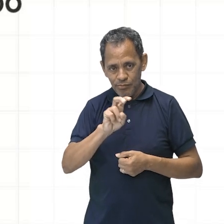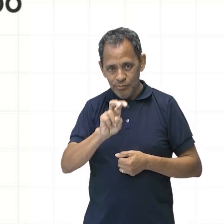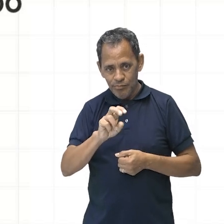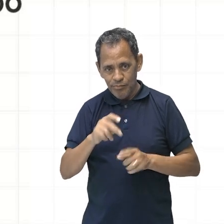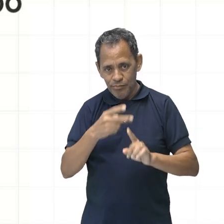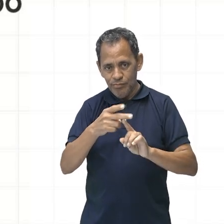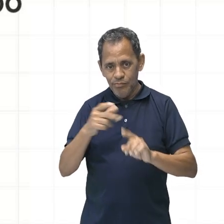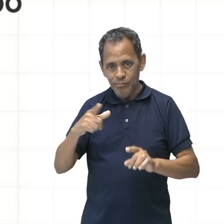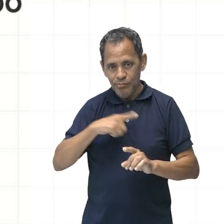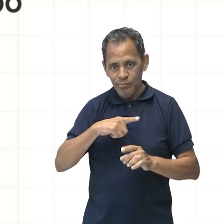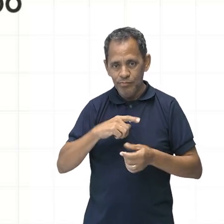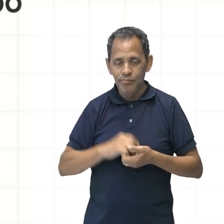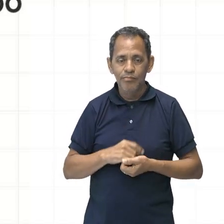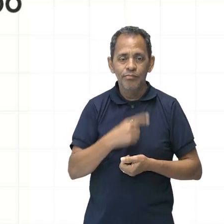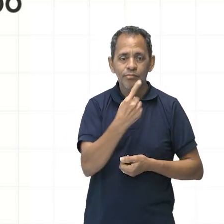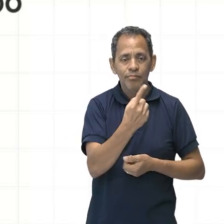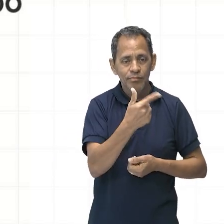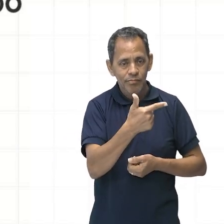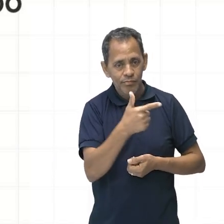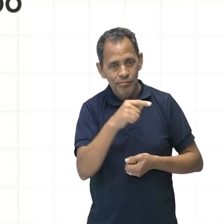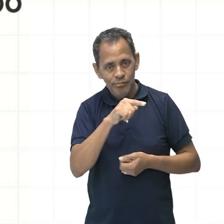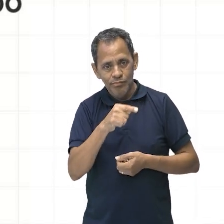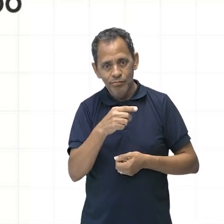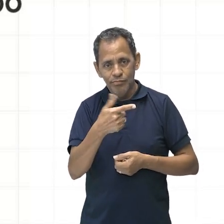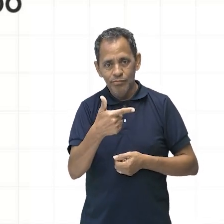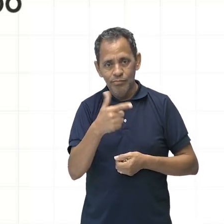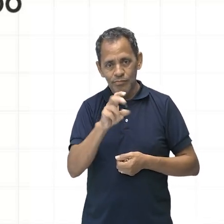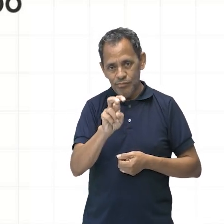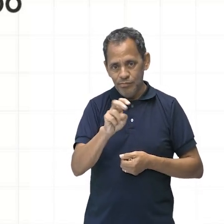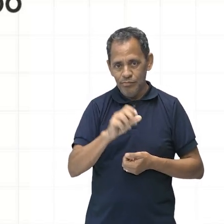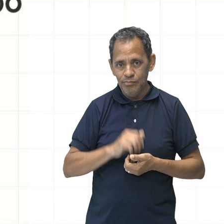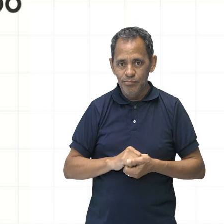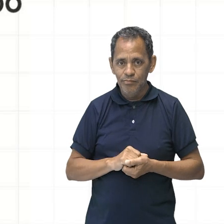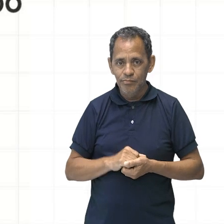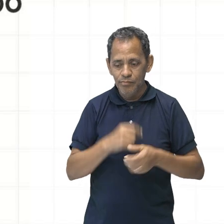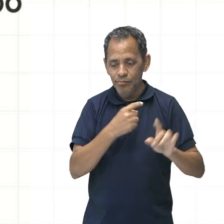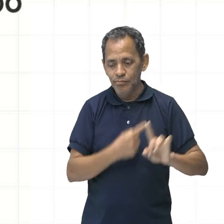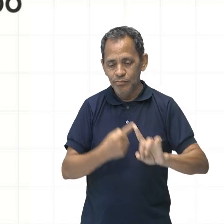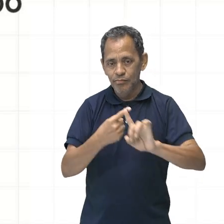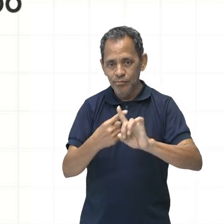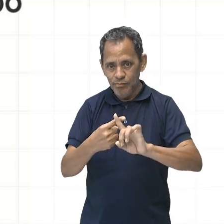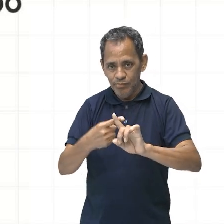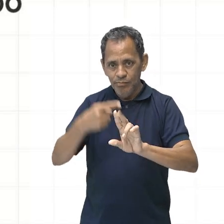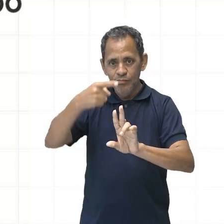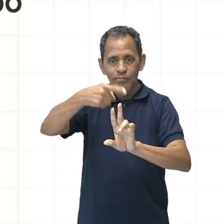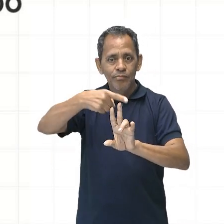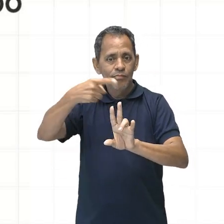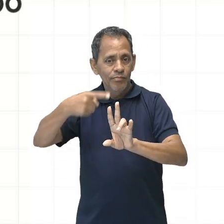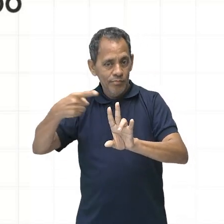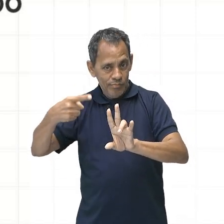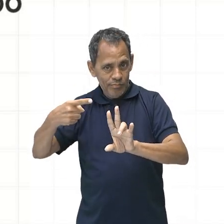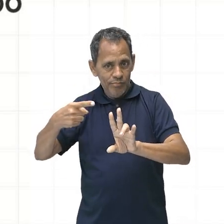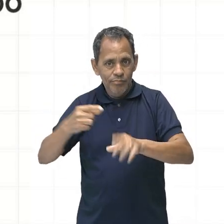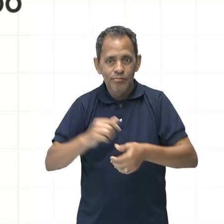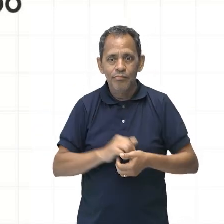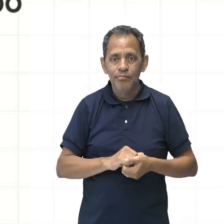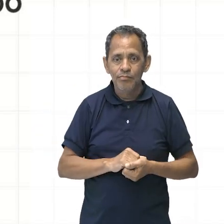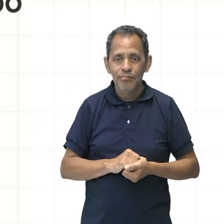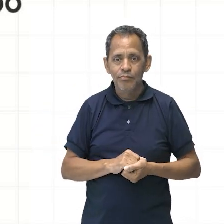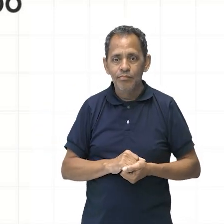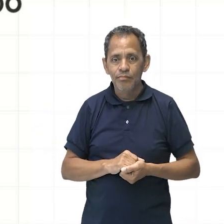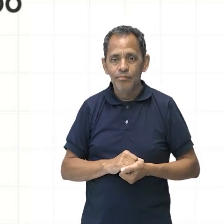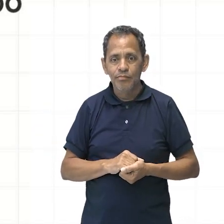obter 12,25. E eu vou multiplicar 12,25 vezes